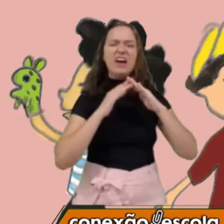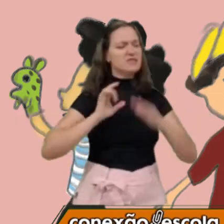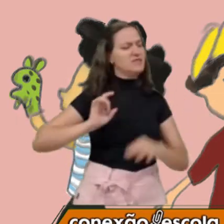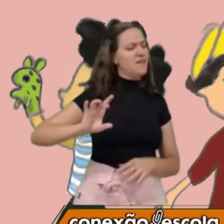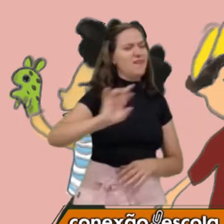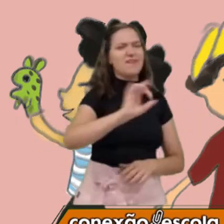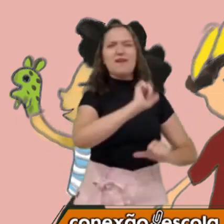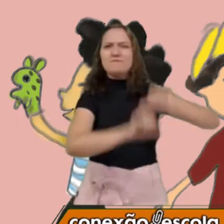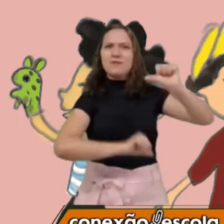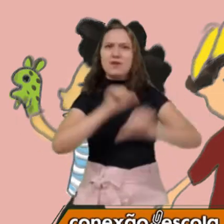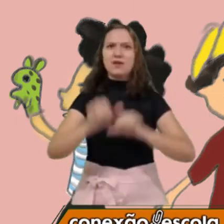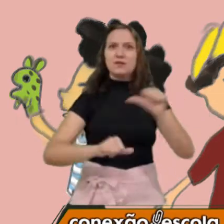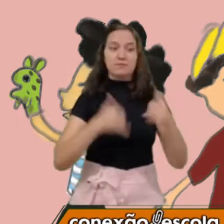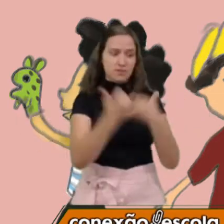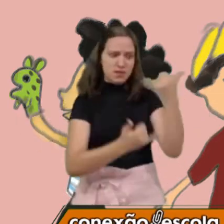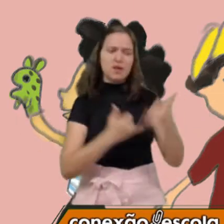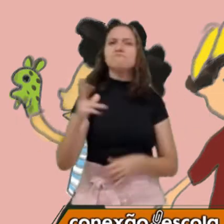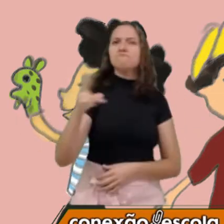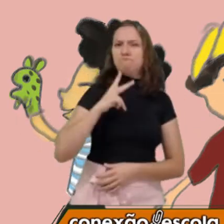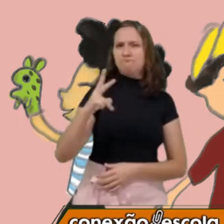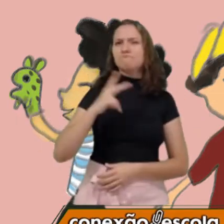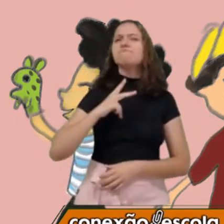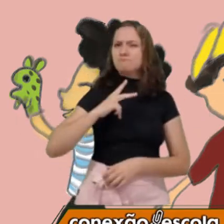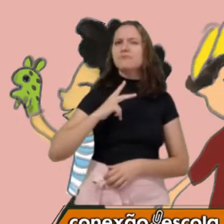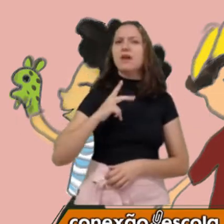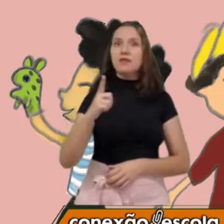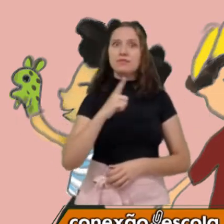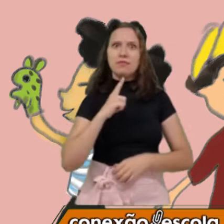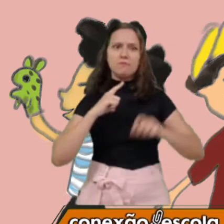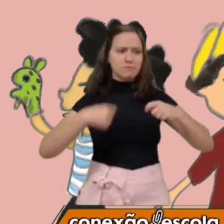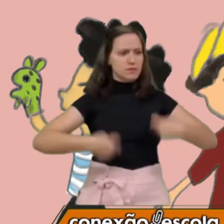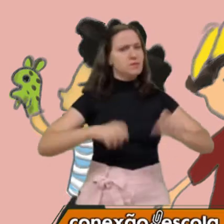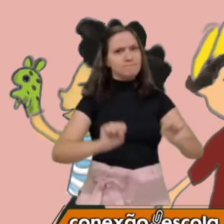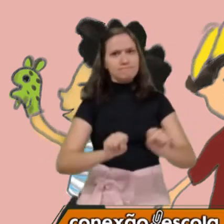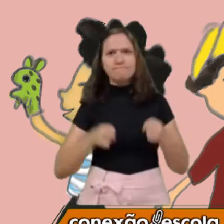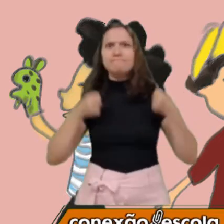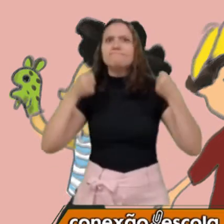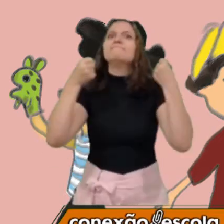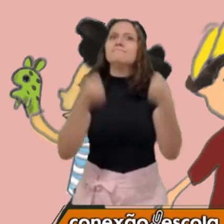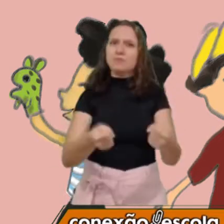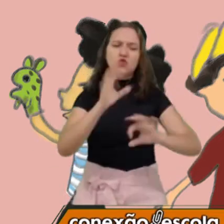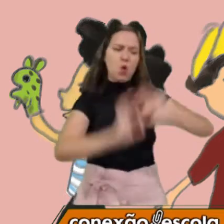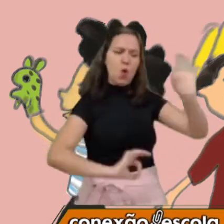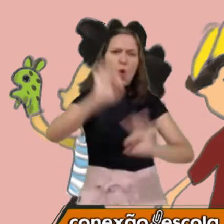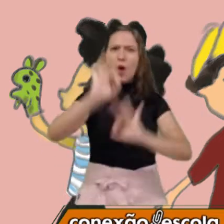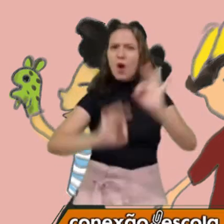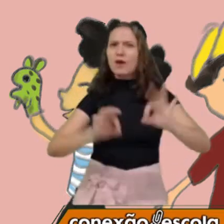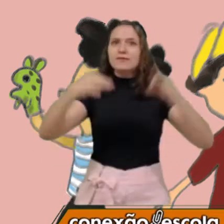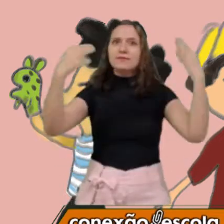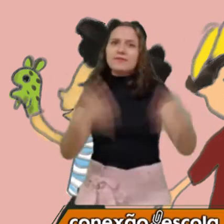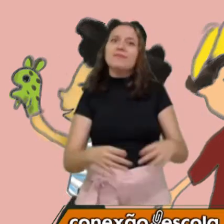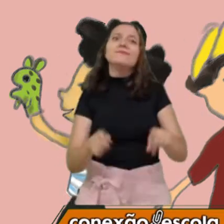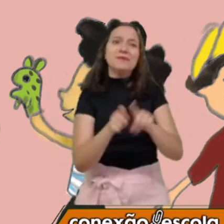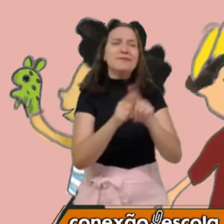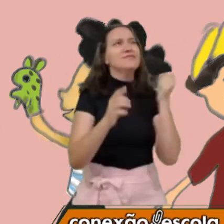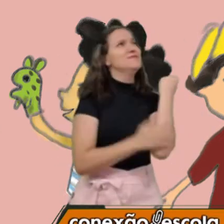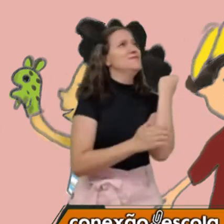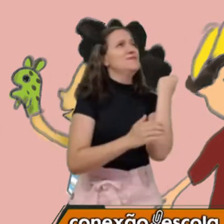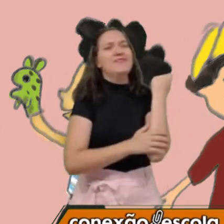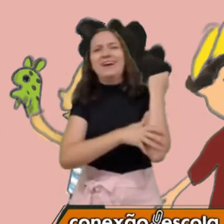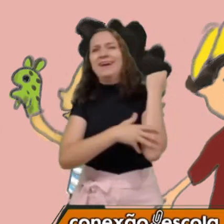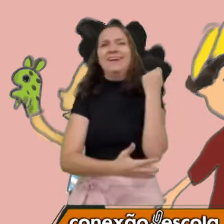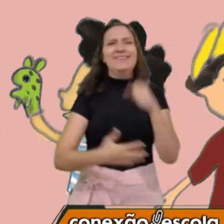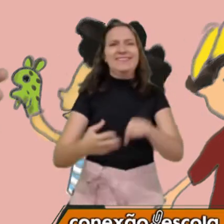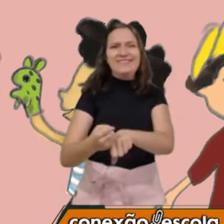brinquedo é propriedades privadas objeto dedicação aprovada marcada pelo ciúme carr